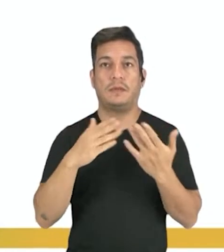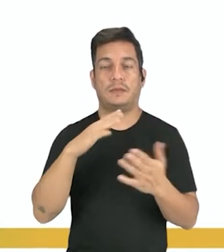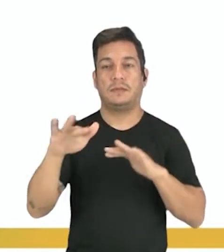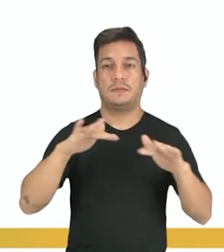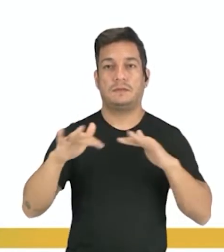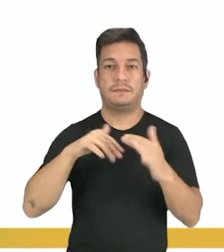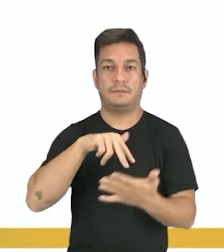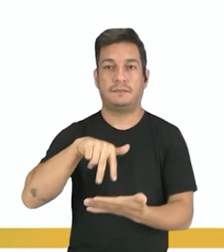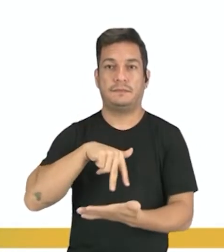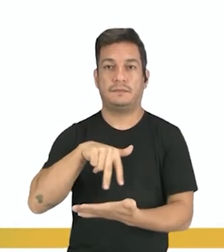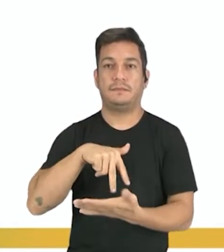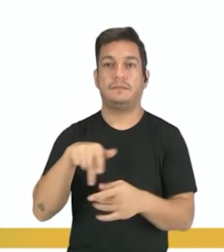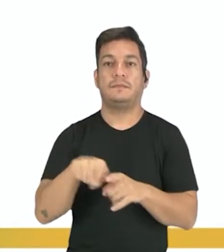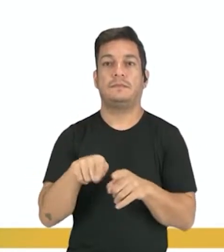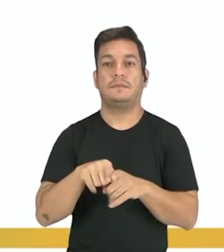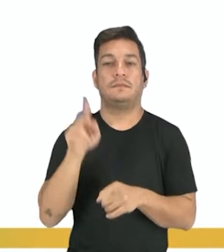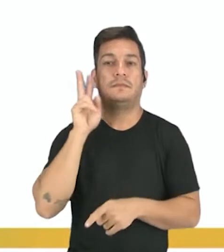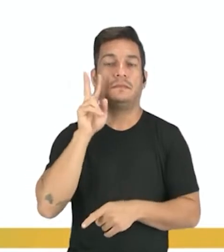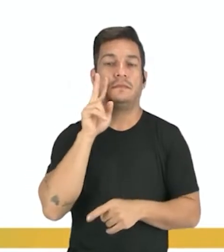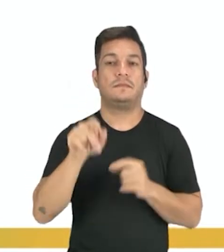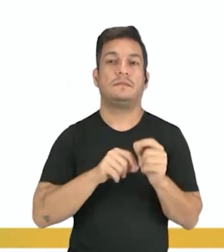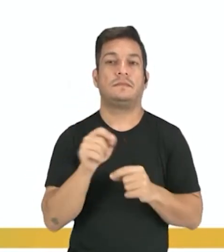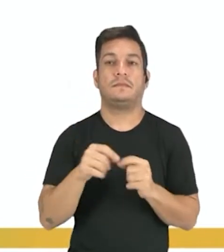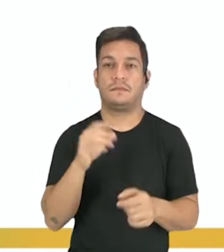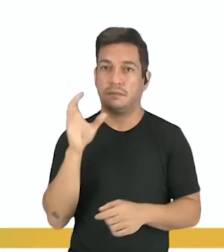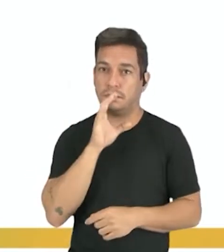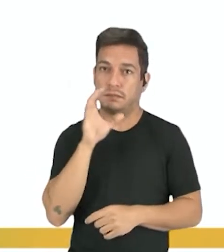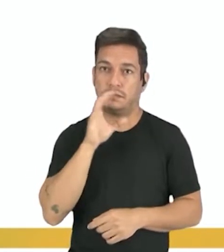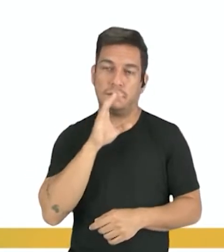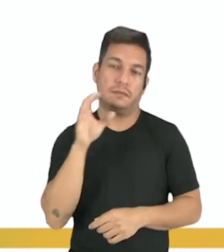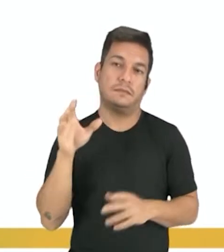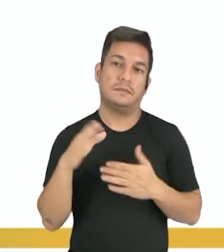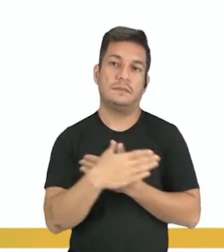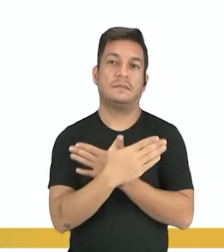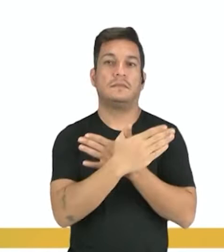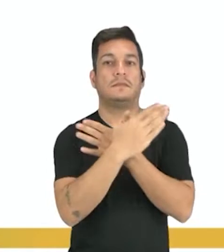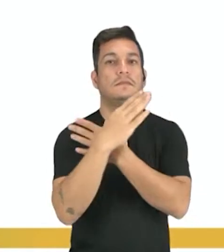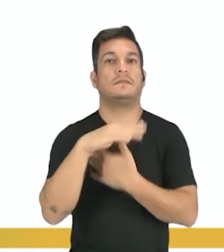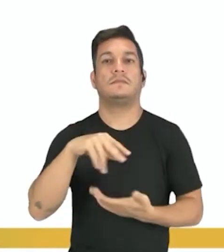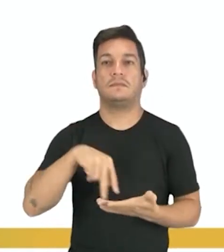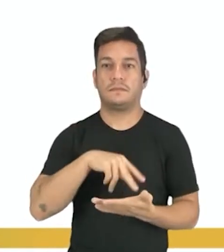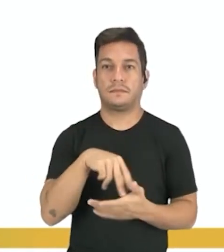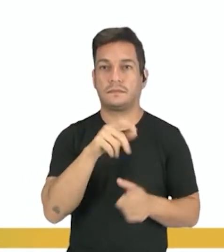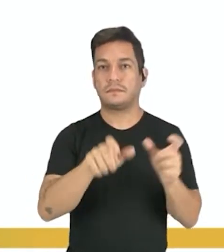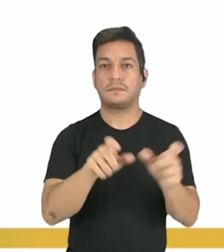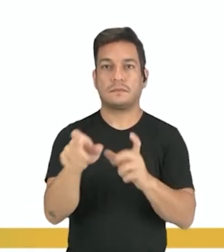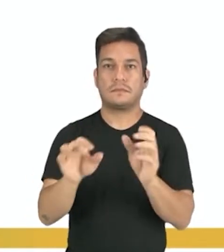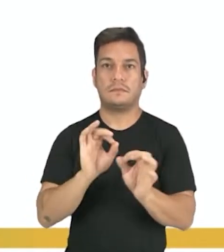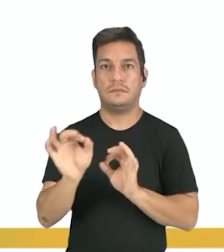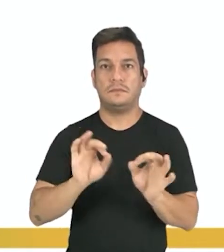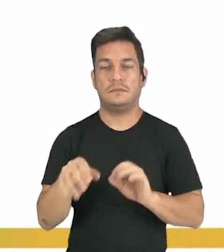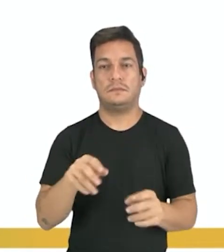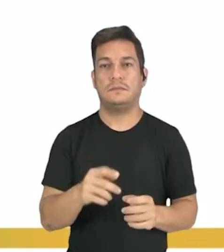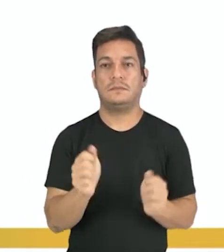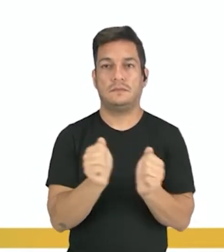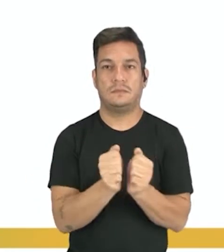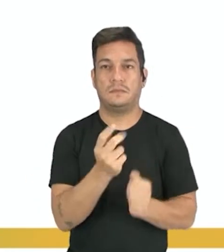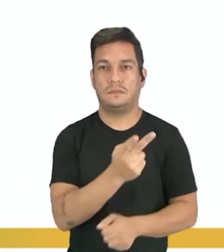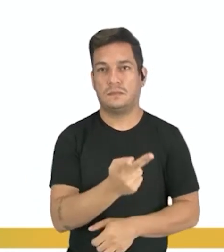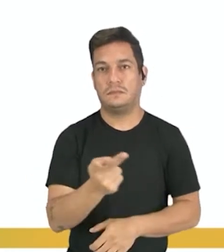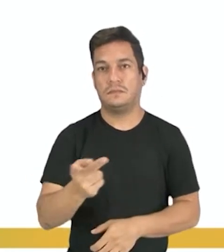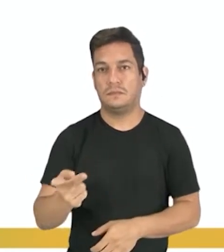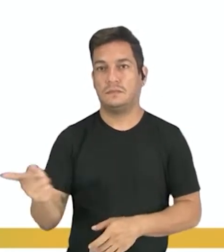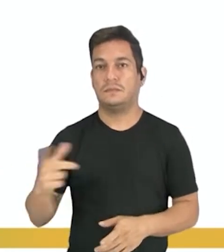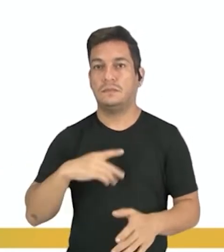movimentos da dança que lembrarem o caminhar rápido do pássaro né os dançarinos foram organizados em pares e